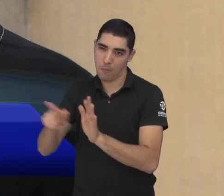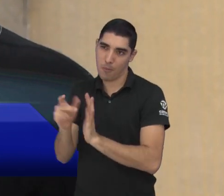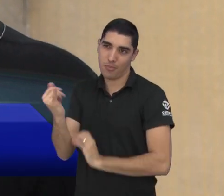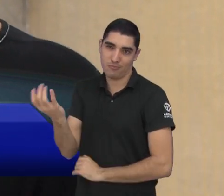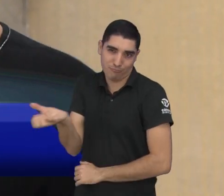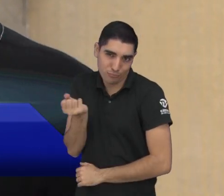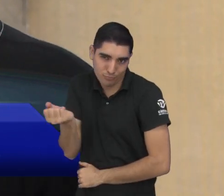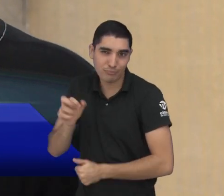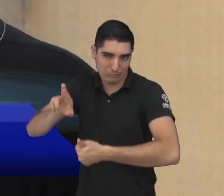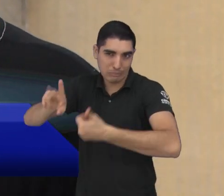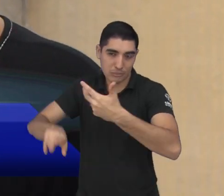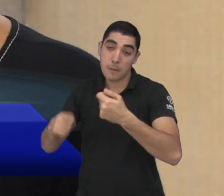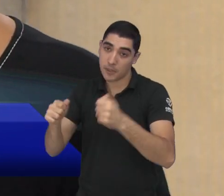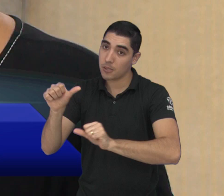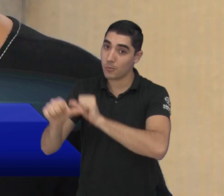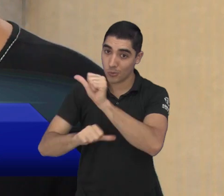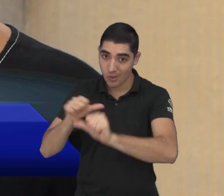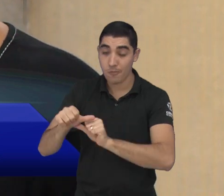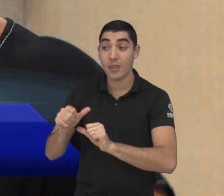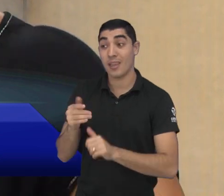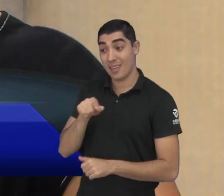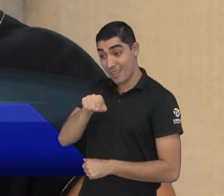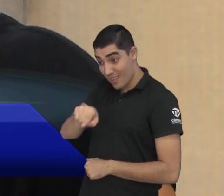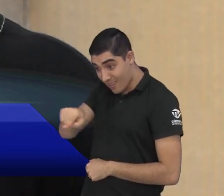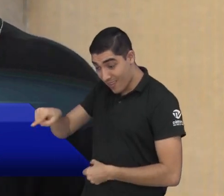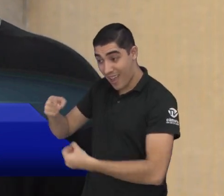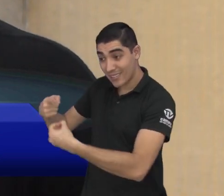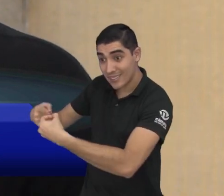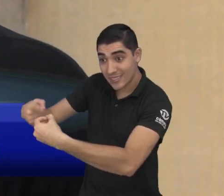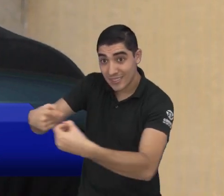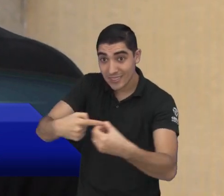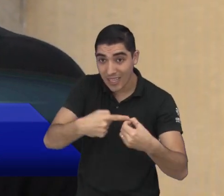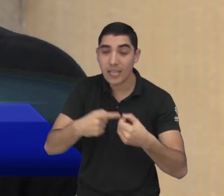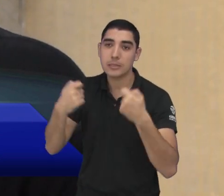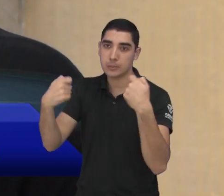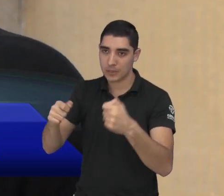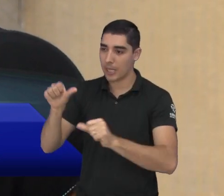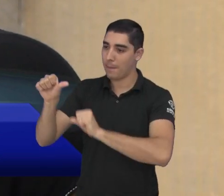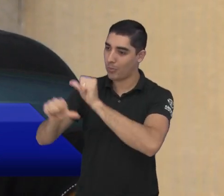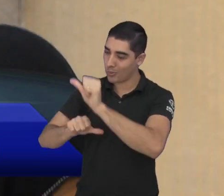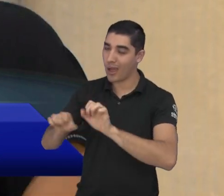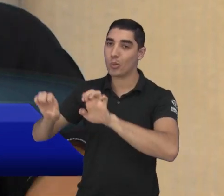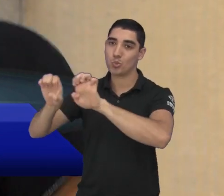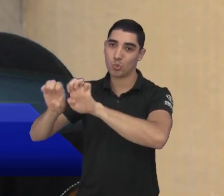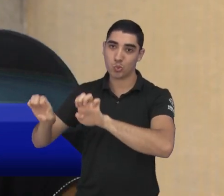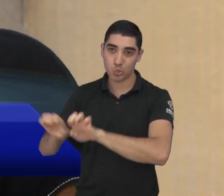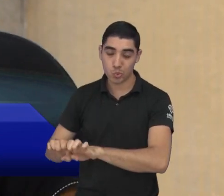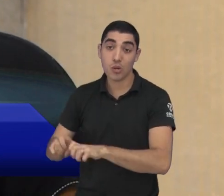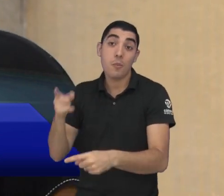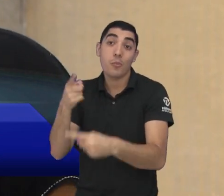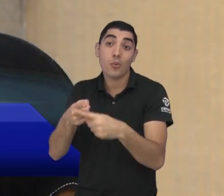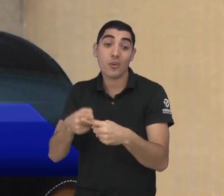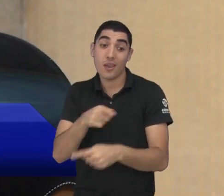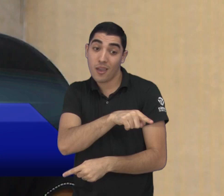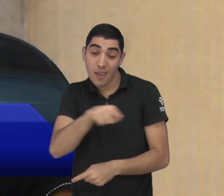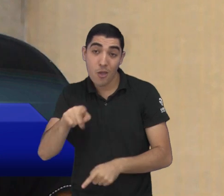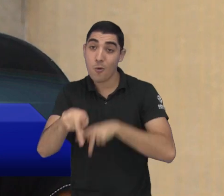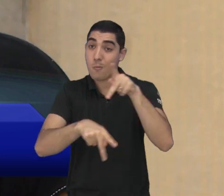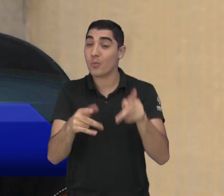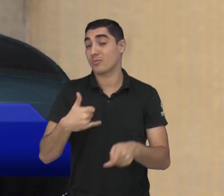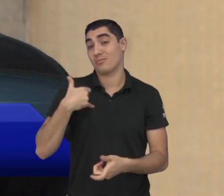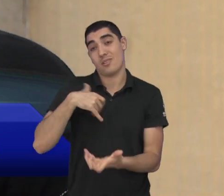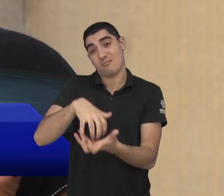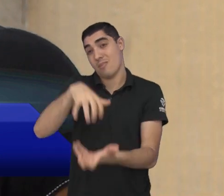as cidades também elas vão precisar se reestruturar para agora atender essa nova